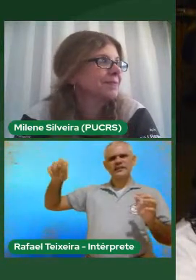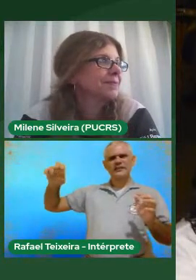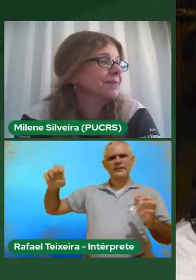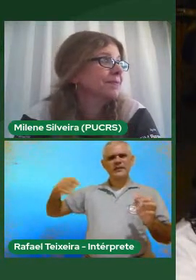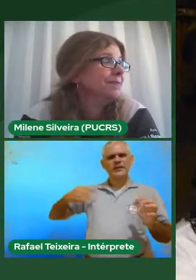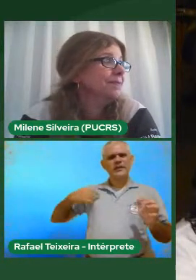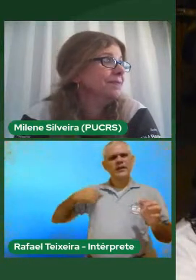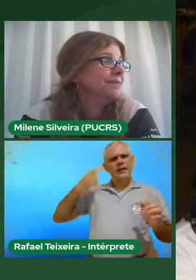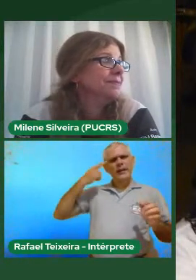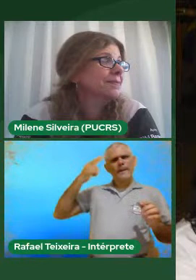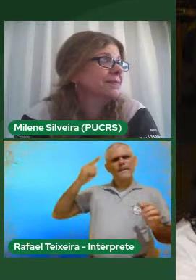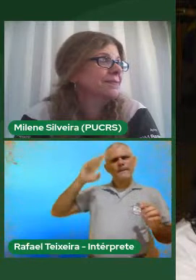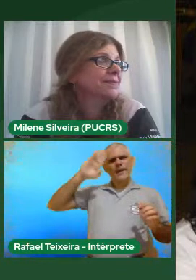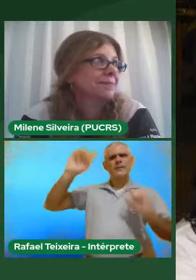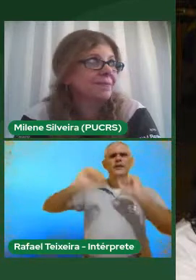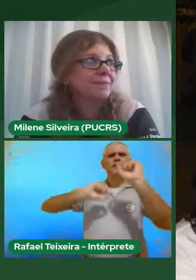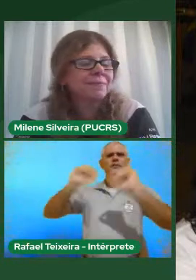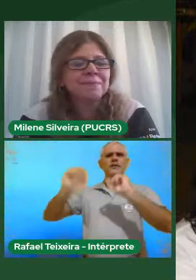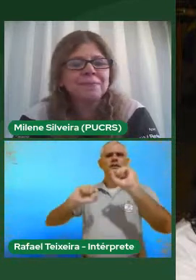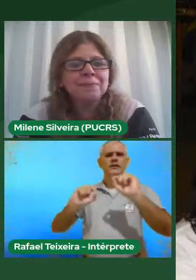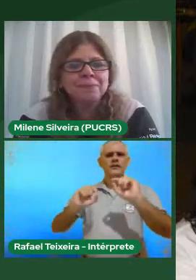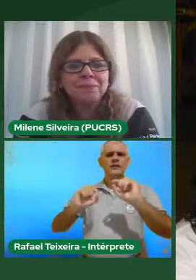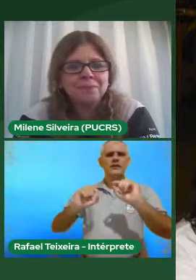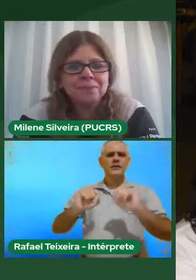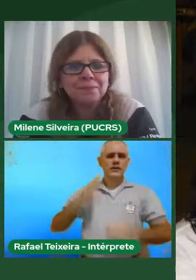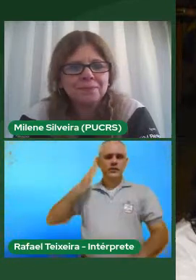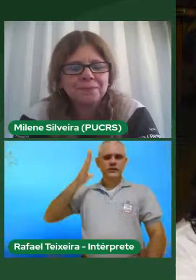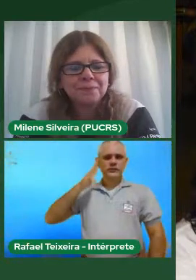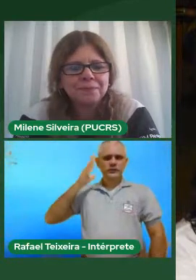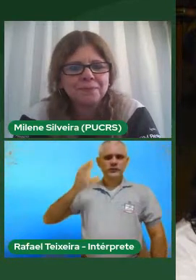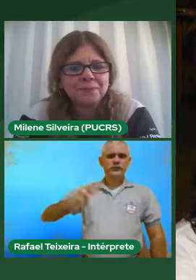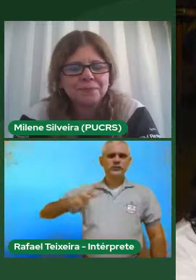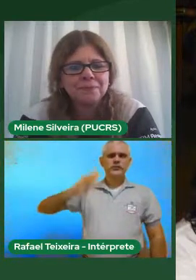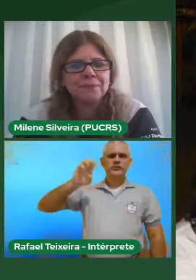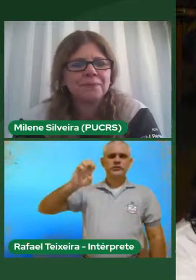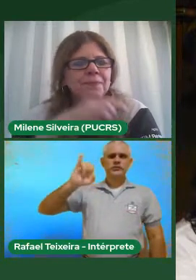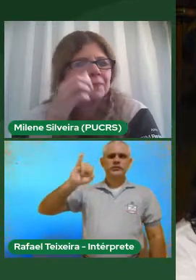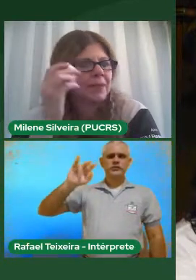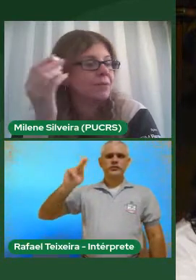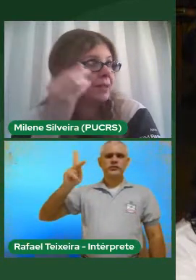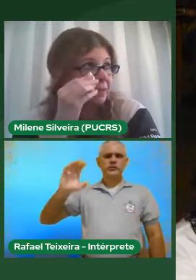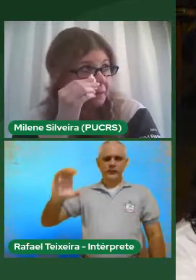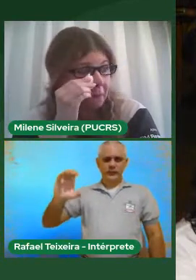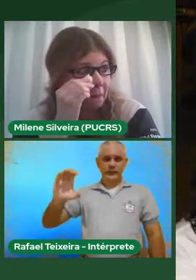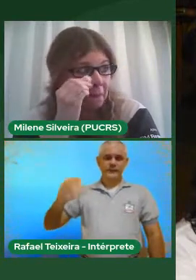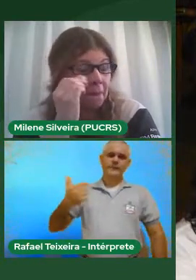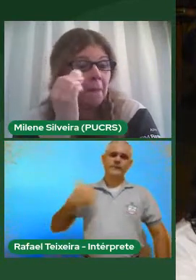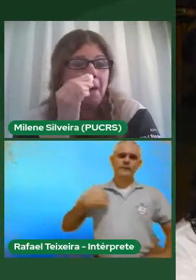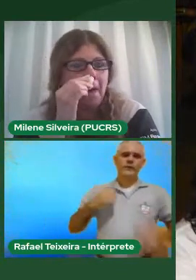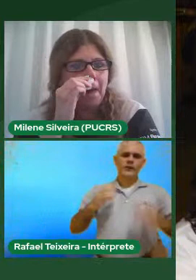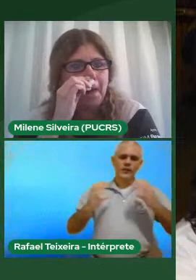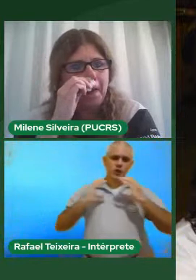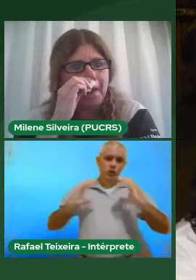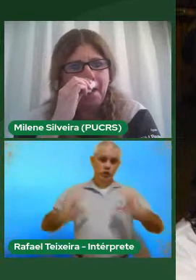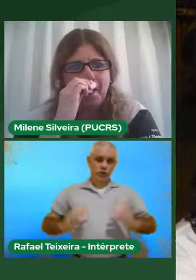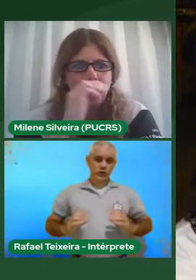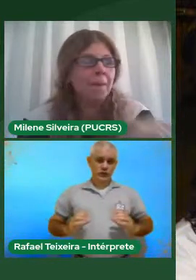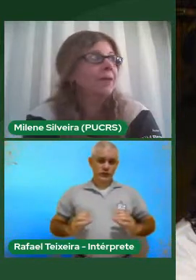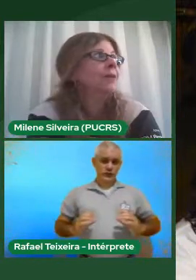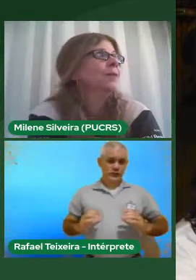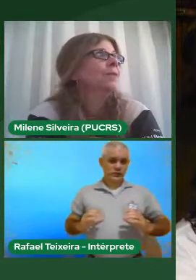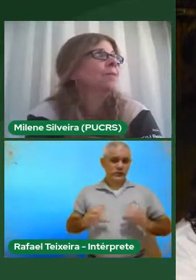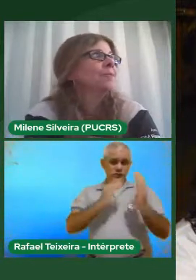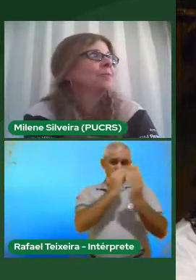sua consolidação. No IHC 2006, que fui coordenadora de programa, eu a convidei para organizarmos o primeiro workshop de